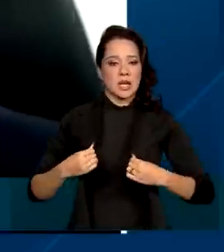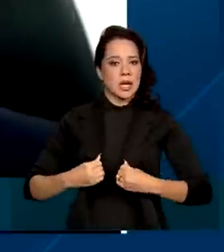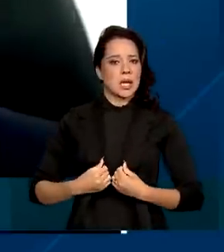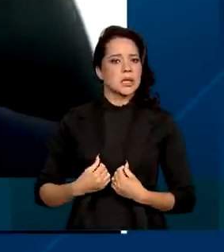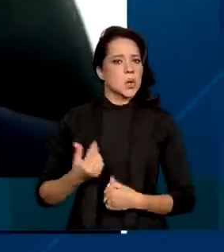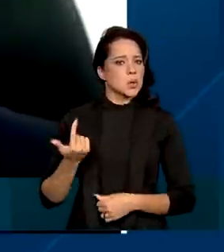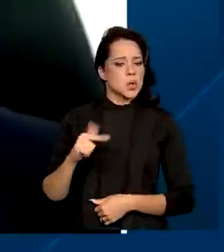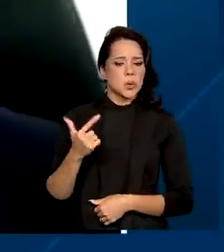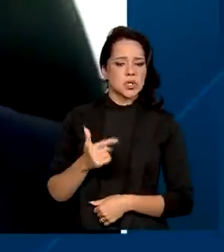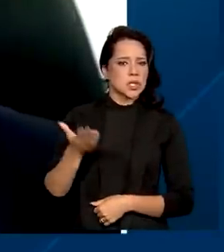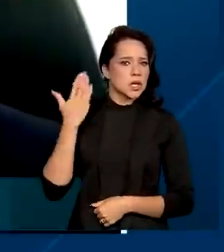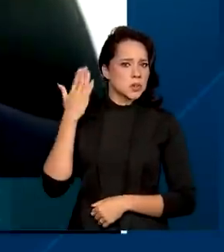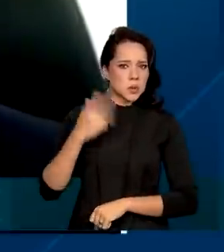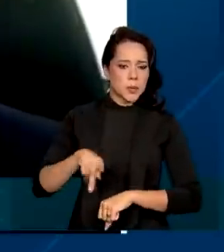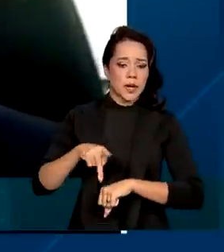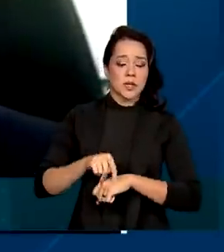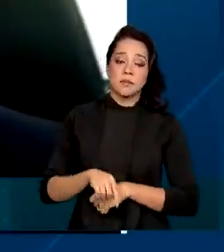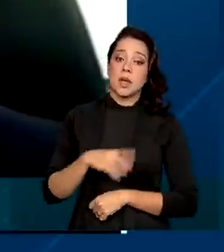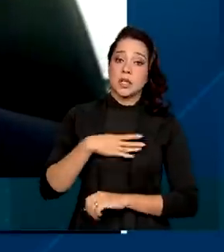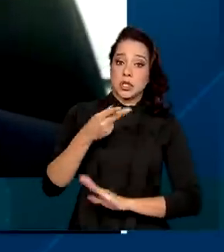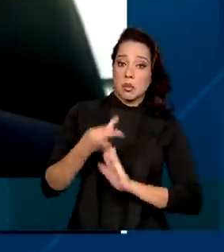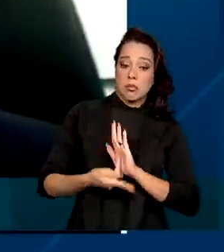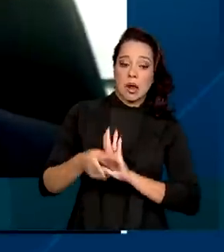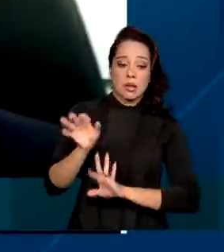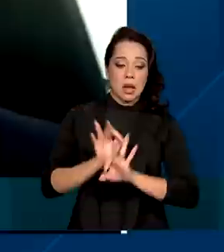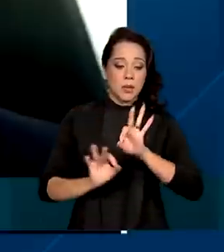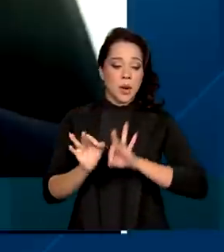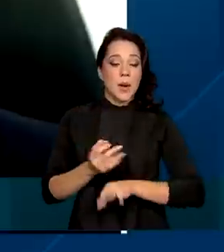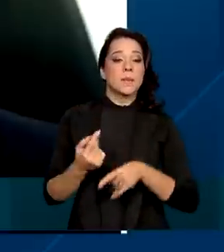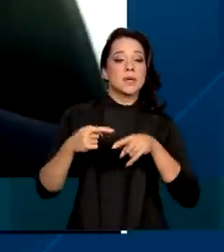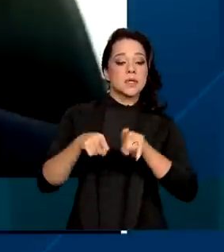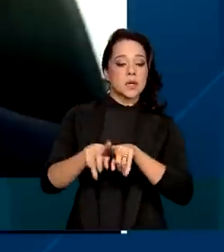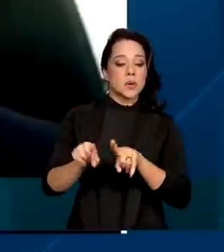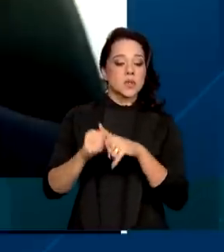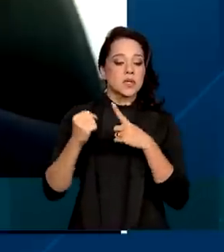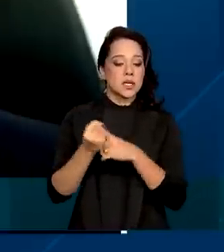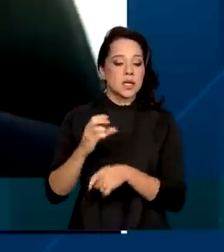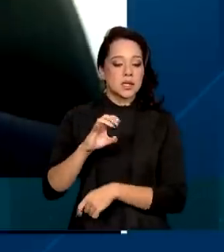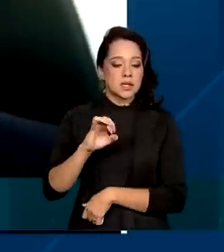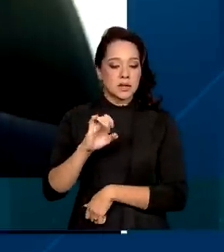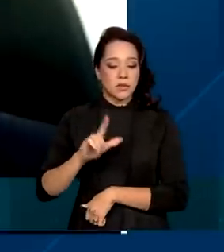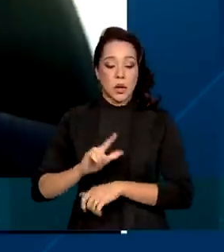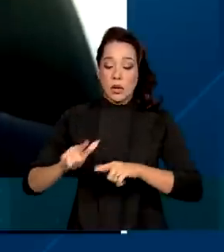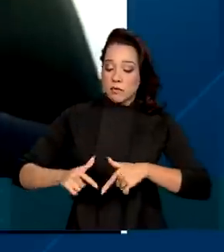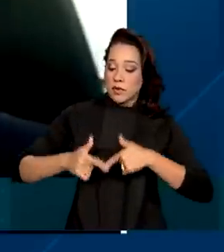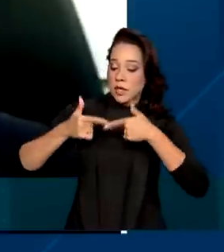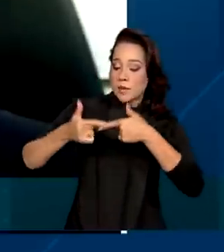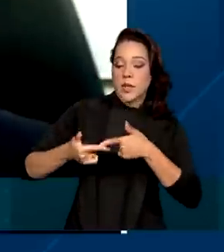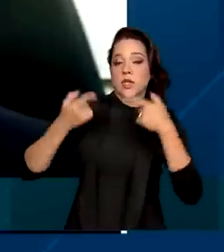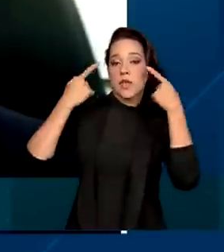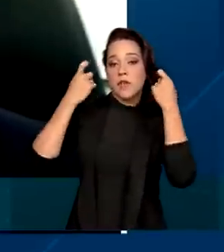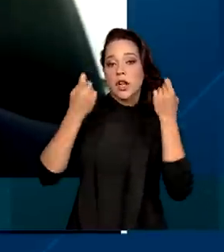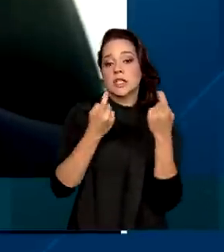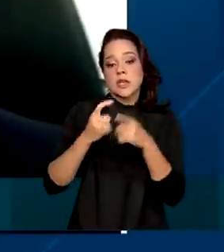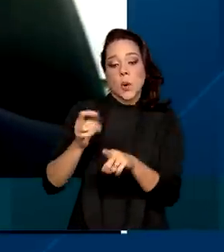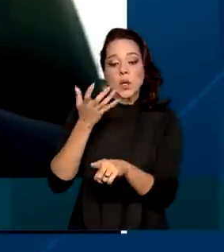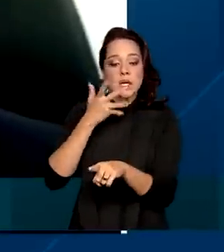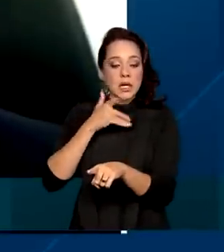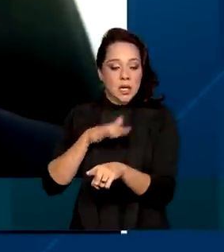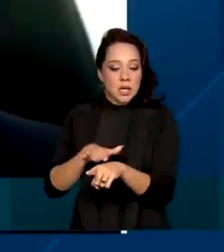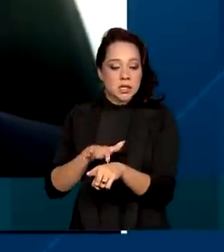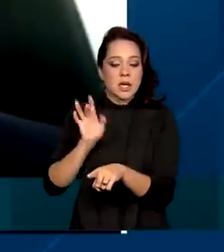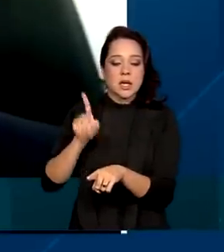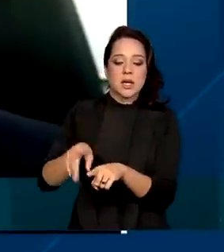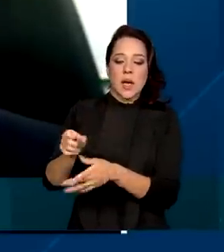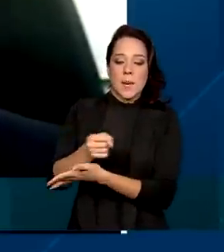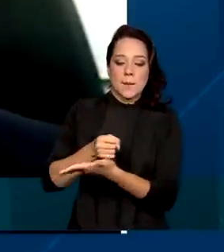isso no nosso país. Nós tínhamos um plano construído em parceria com a sociedade civil de enfrentamento da violência sexual, como eu disse, que serve